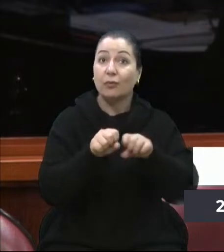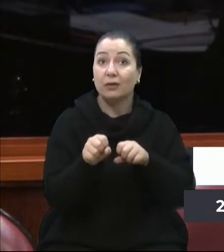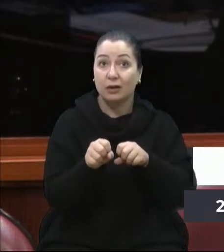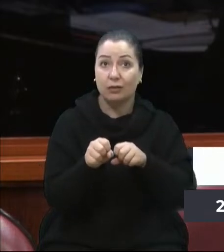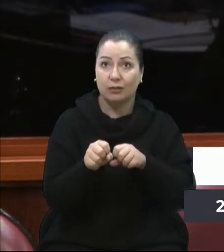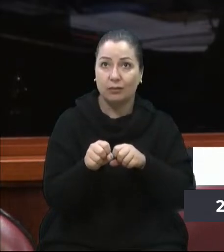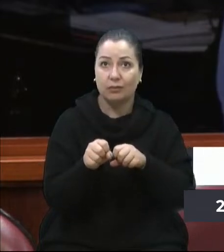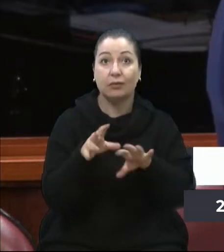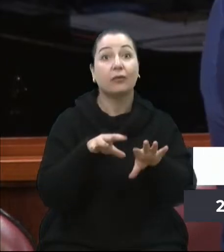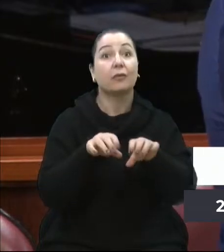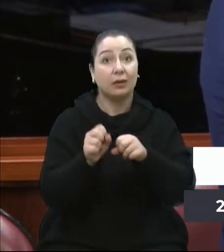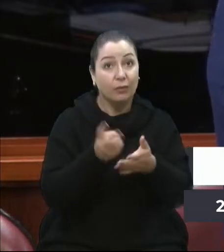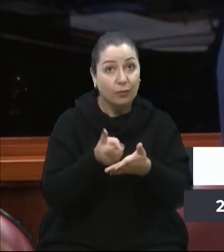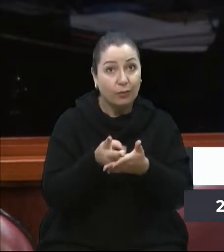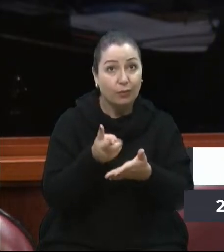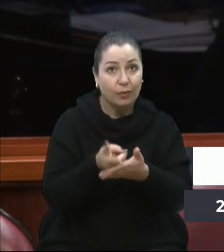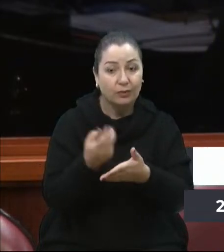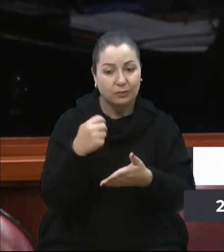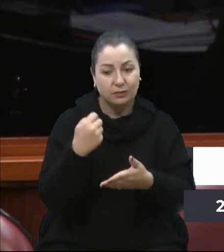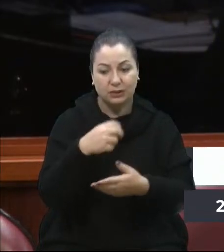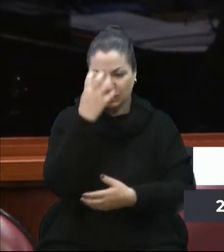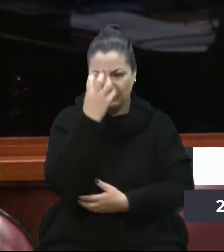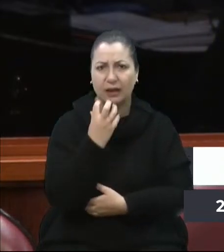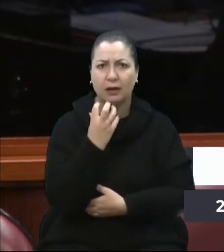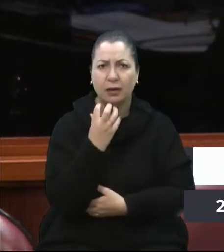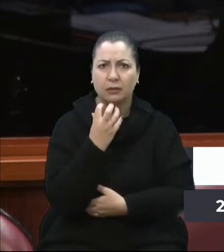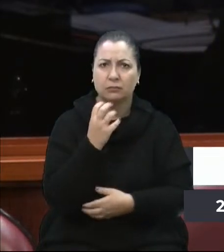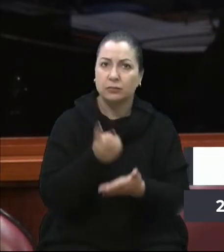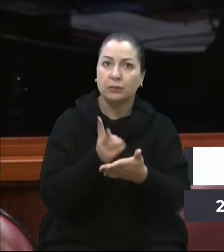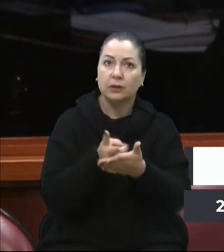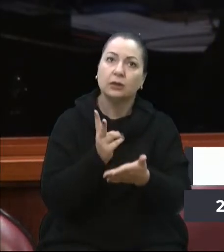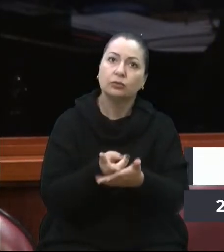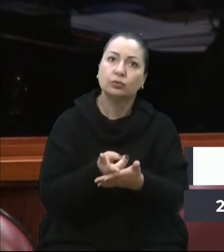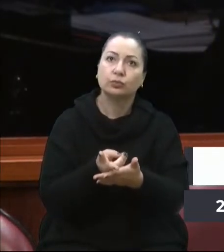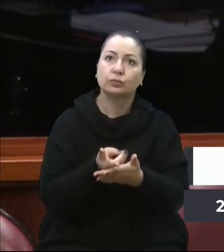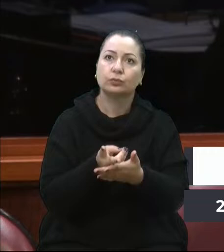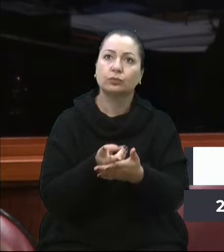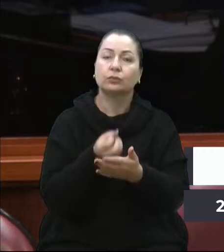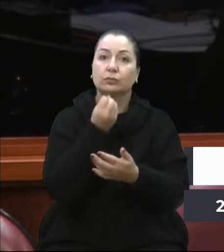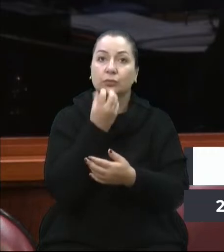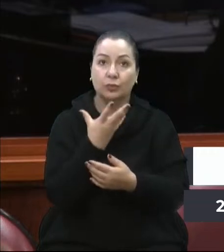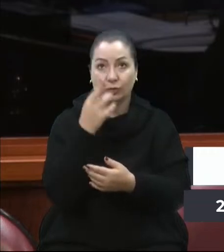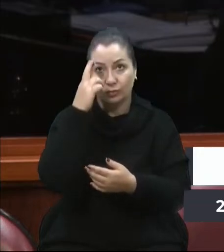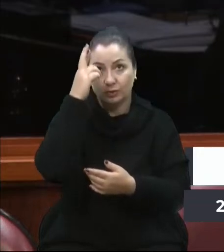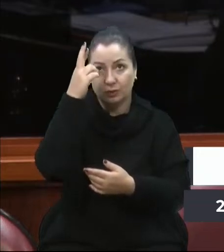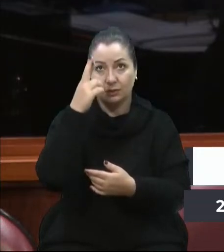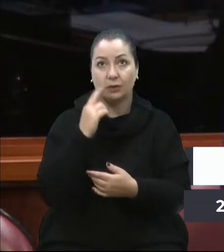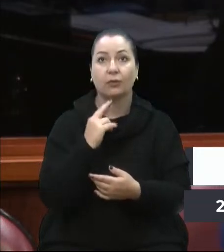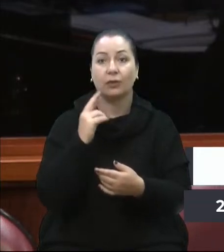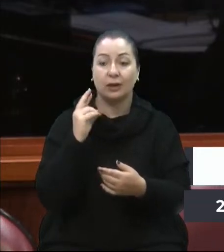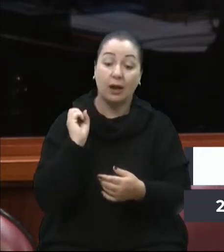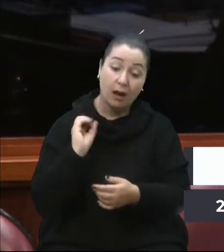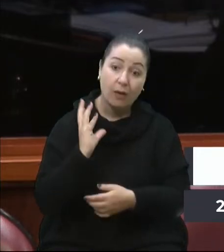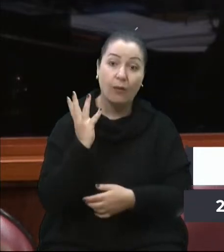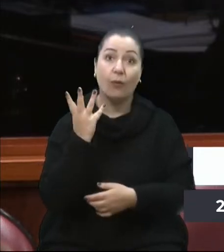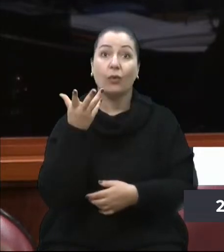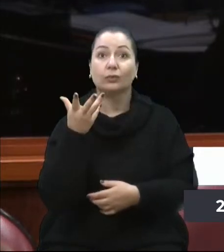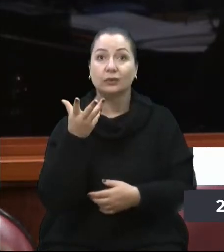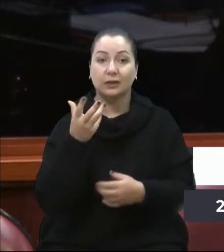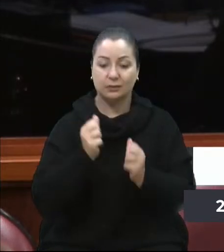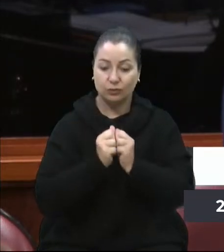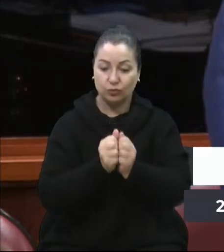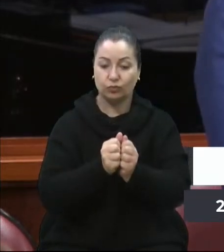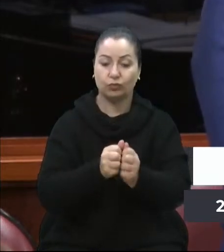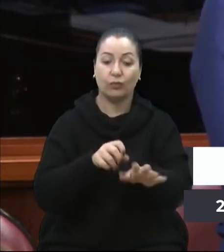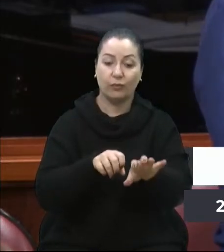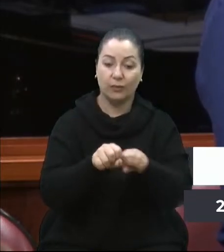e formação continuada tem que ser séria, permanente, e uma boa direção se coaduna com formação